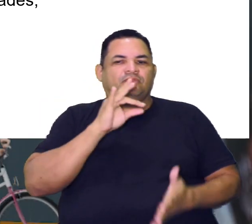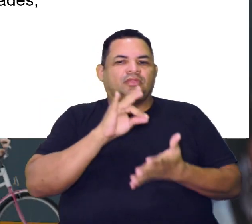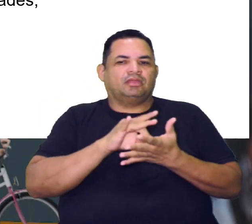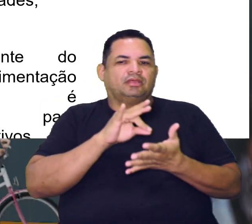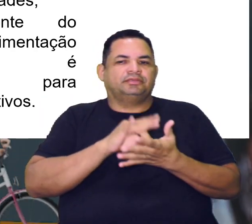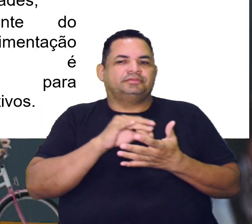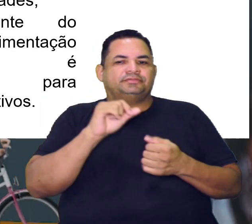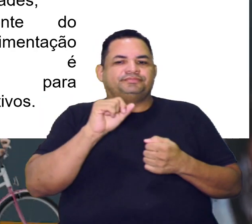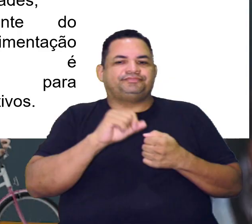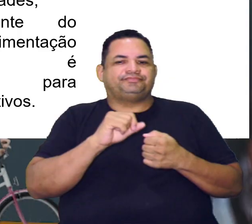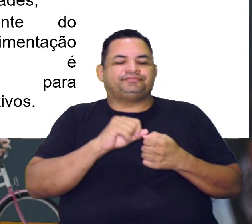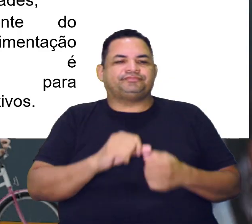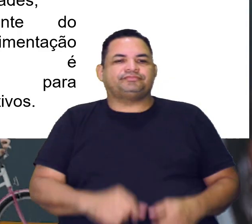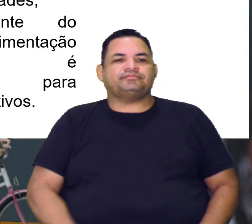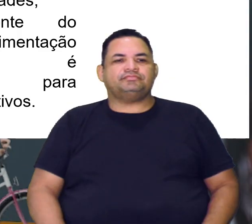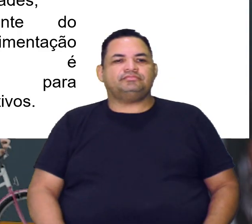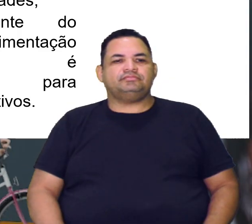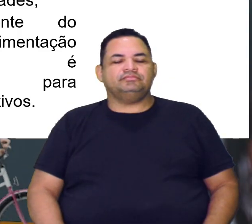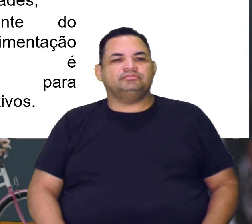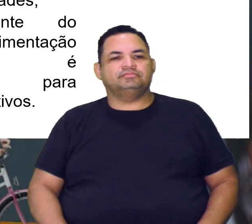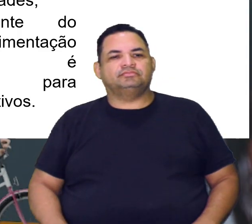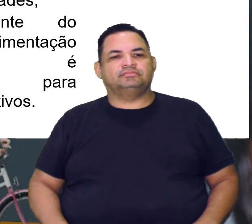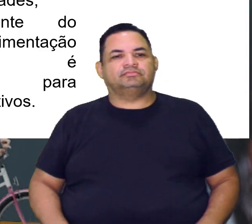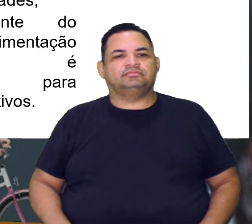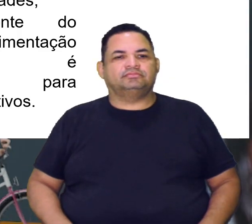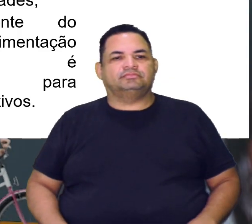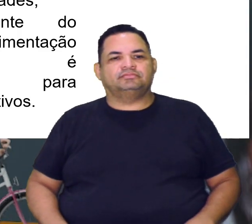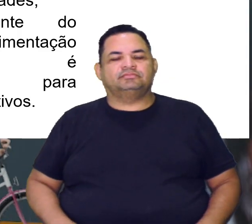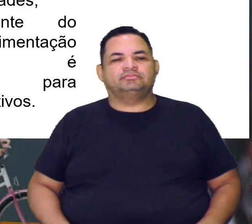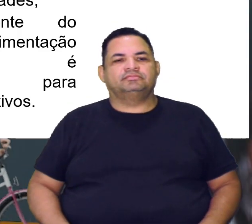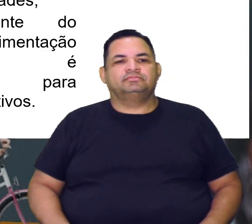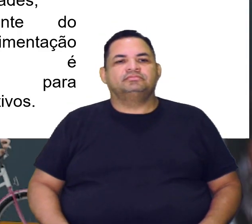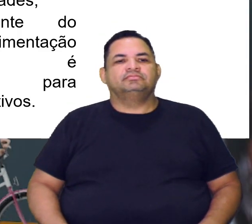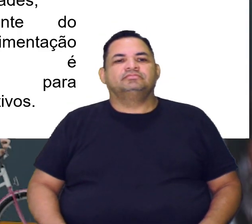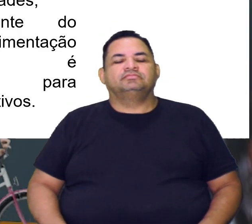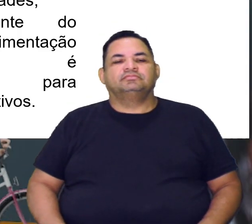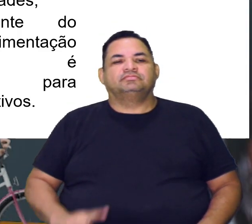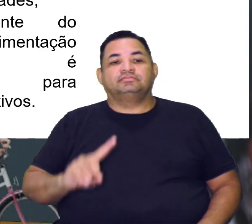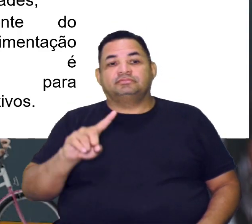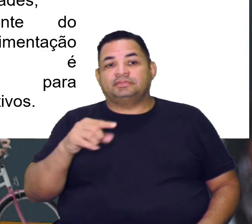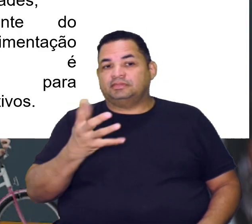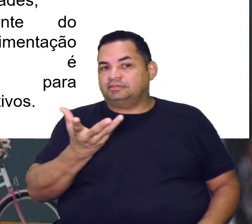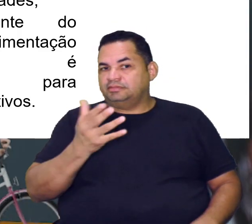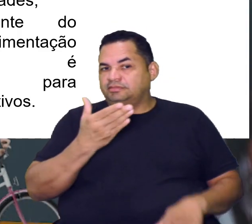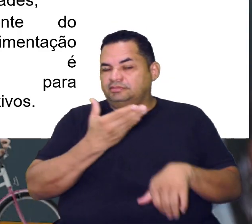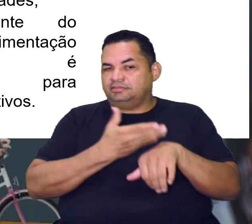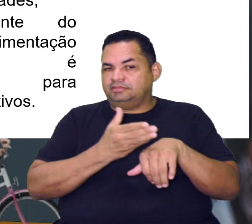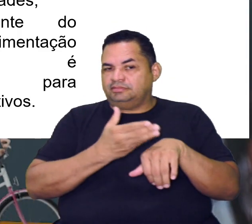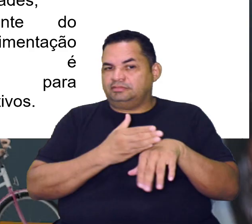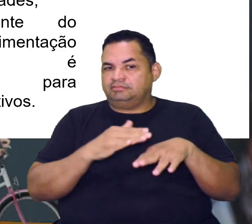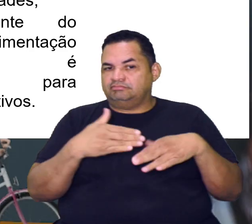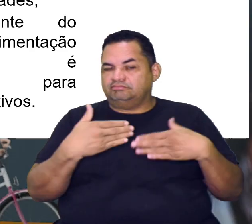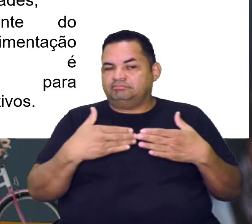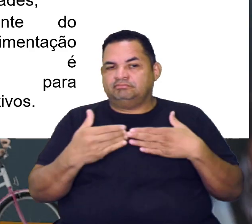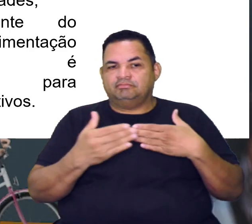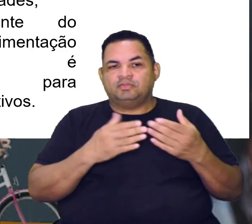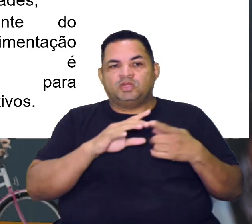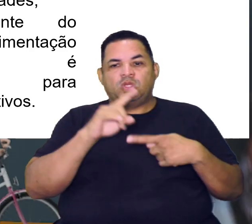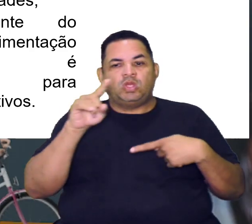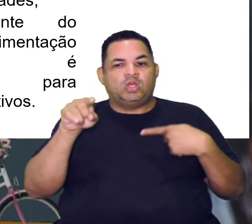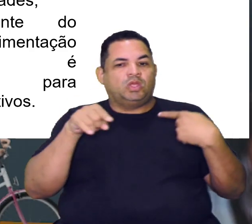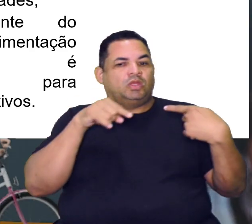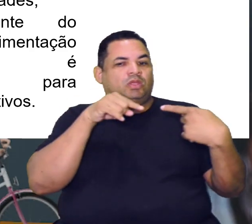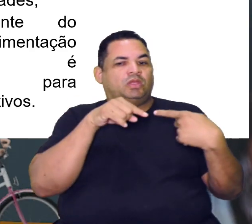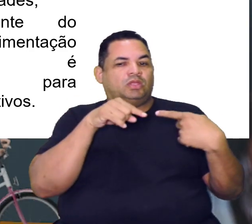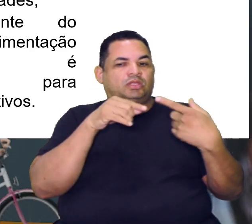tá bom? Isso aí, depois me conta que eu quero saber quais são as práticas que vocês realizam. Independente aí desses